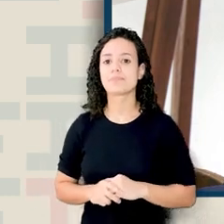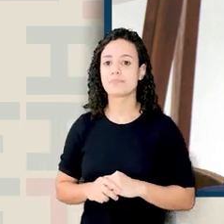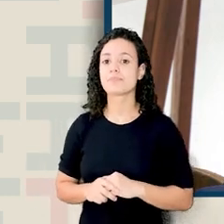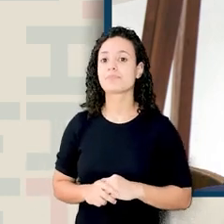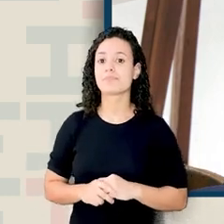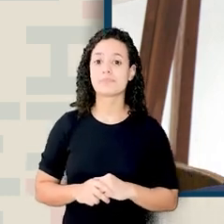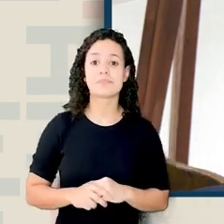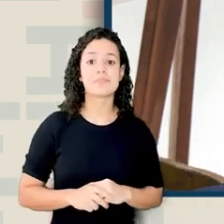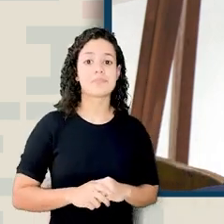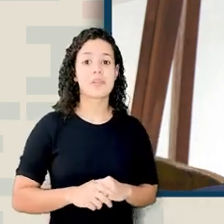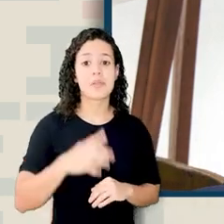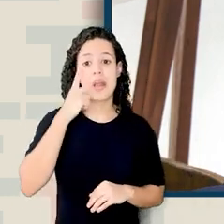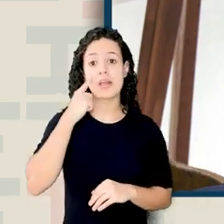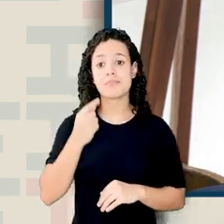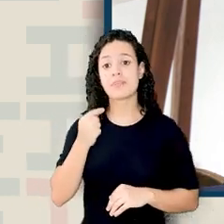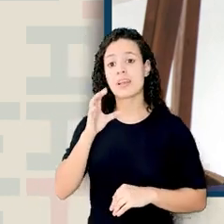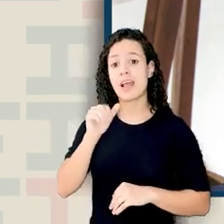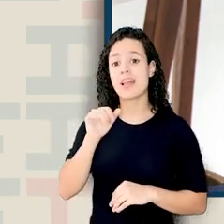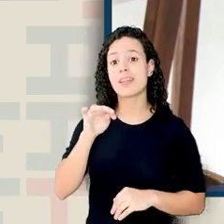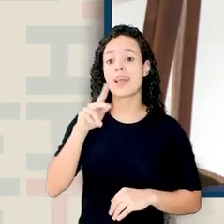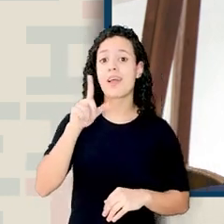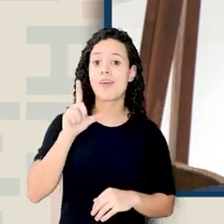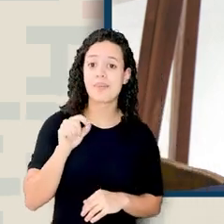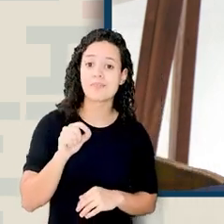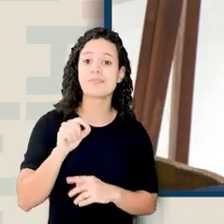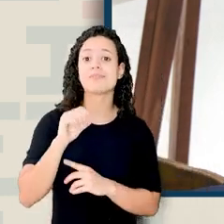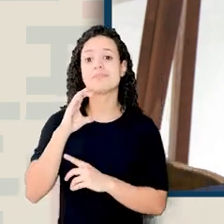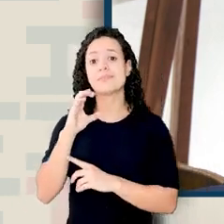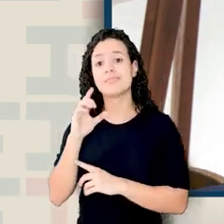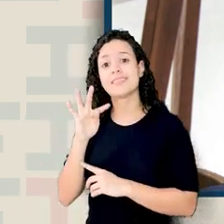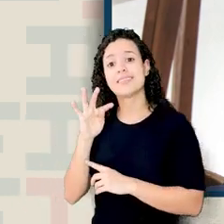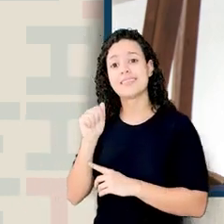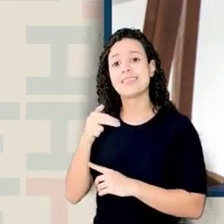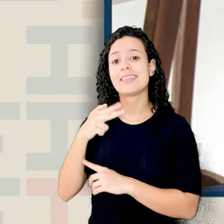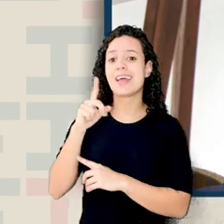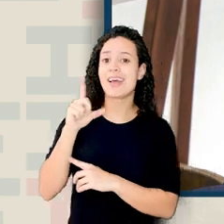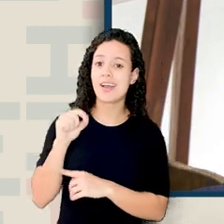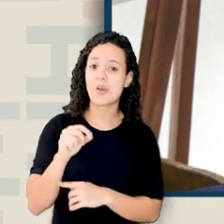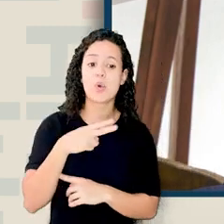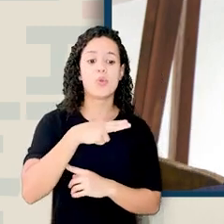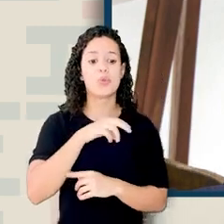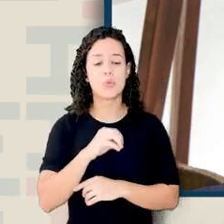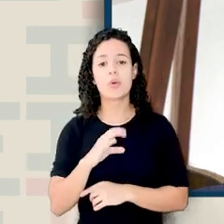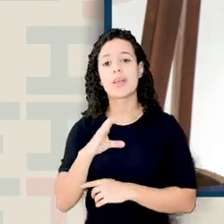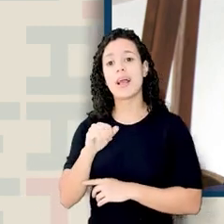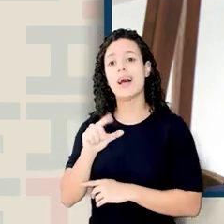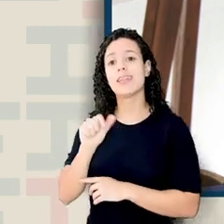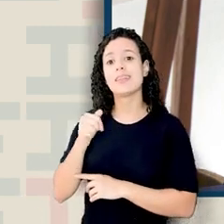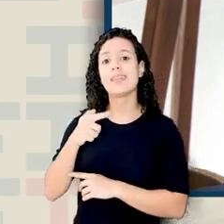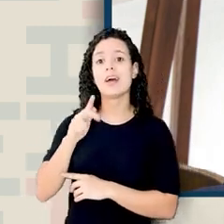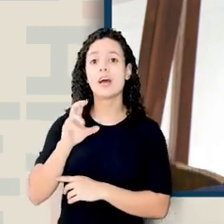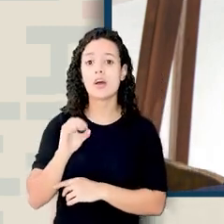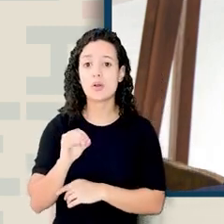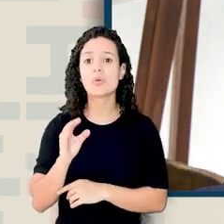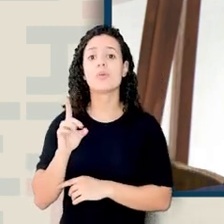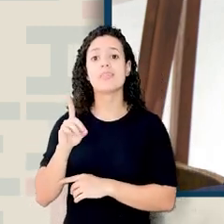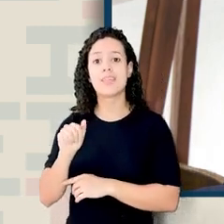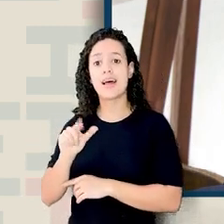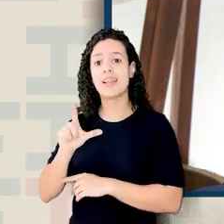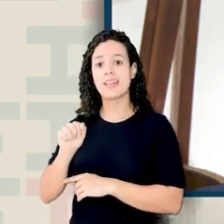nunca vi calango tango no calango da lacraia, nunca vi calango tango no calango da lacraia, nunca vi calango tango no calango da lacraia, nunca vi calango tango no calango